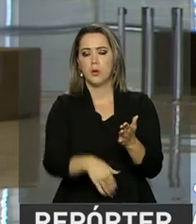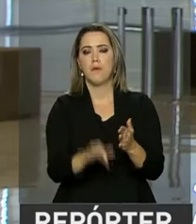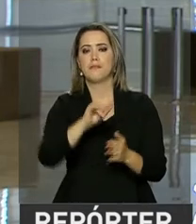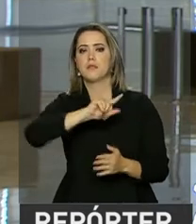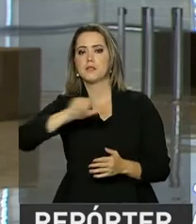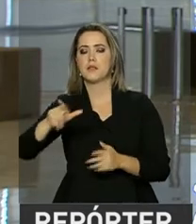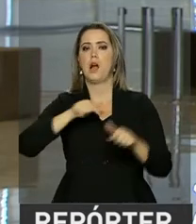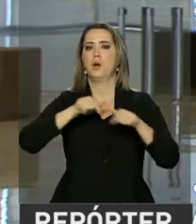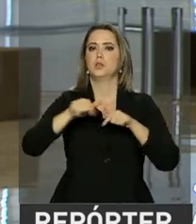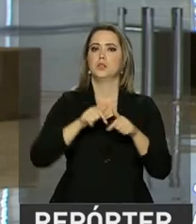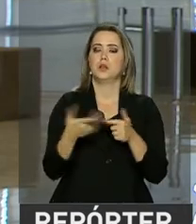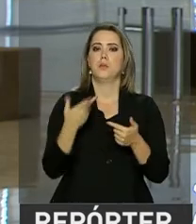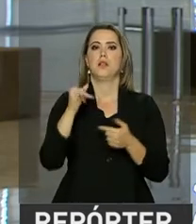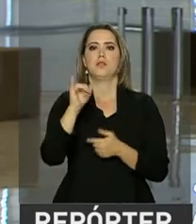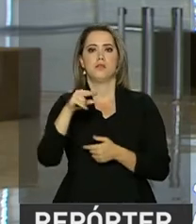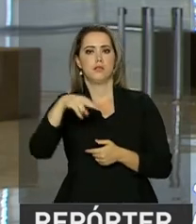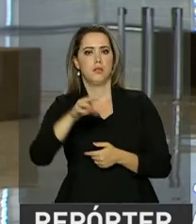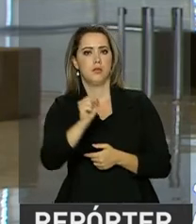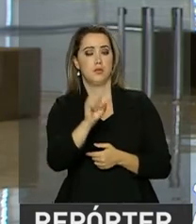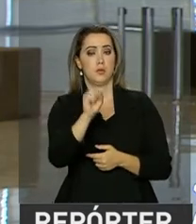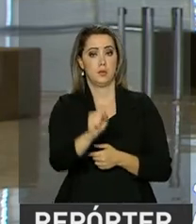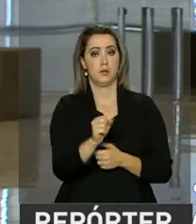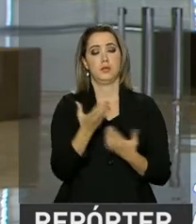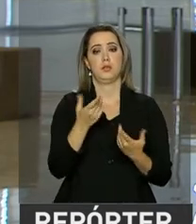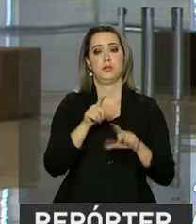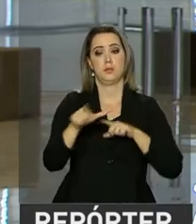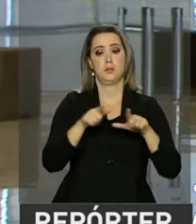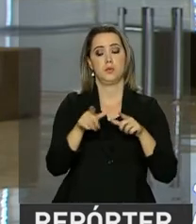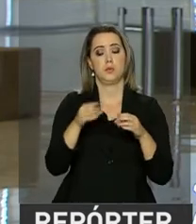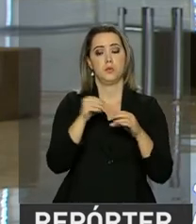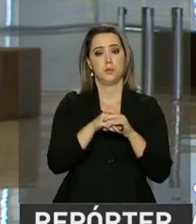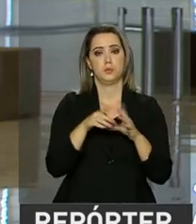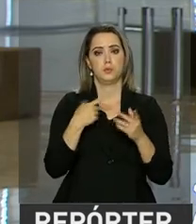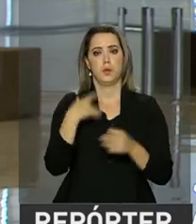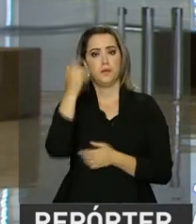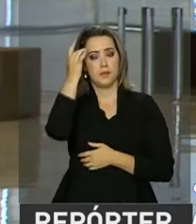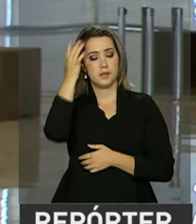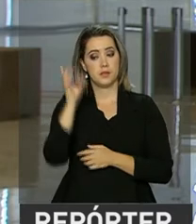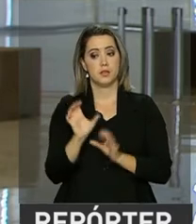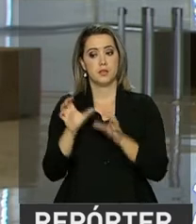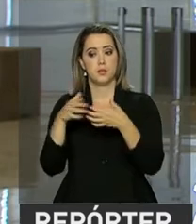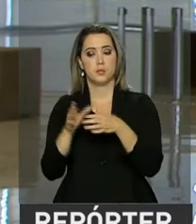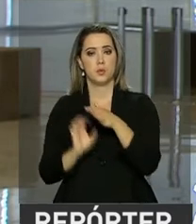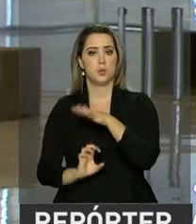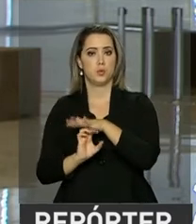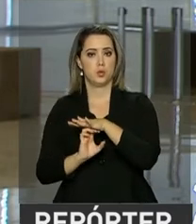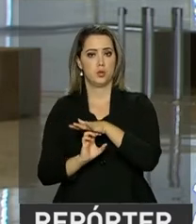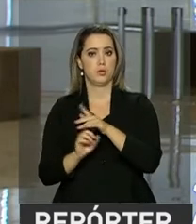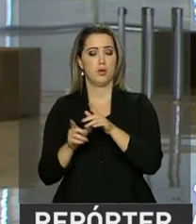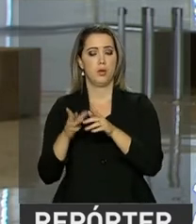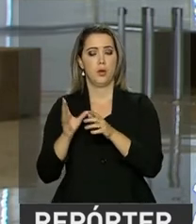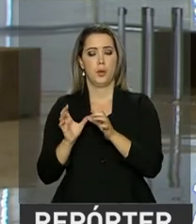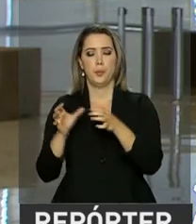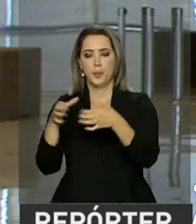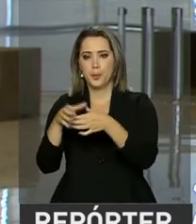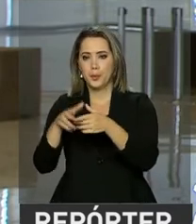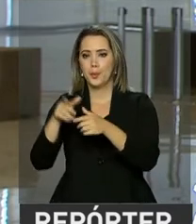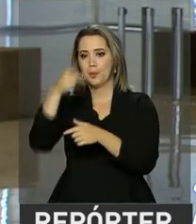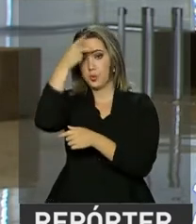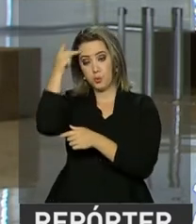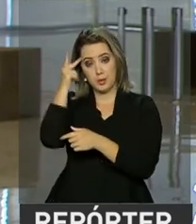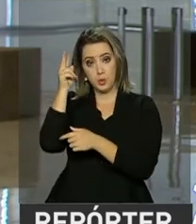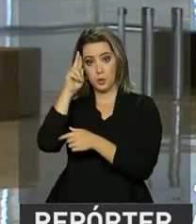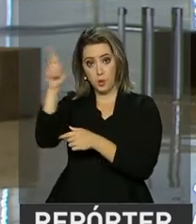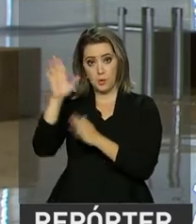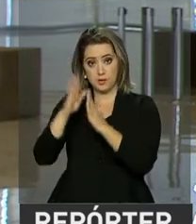previdenciárias dos empregados domésticos o que facilita tanto para os empregadores com menos burocracia tam também